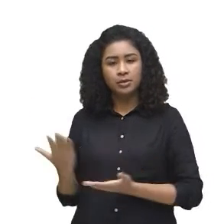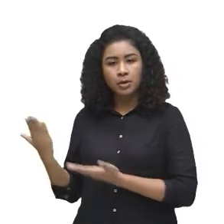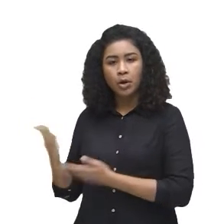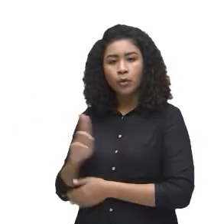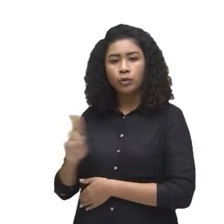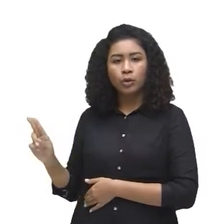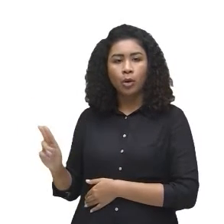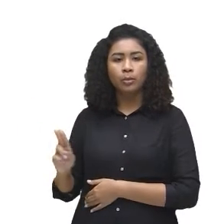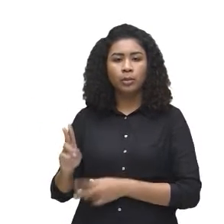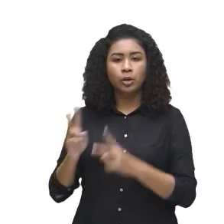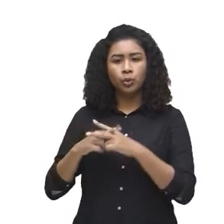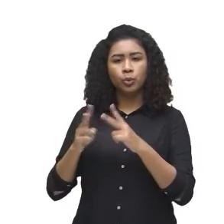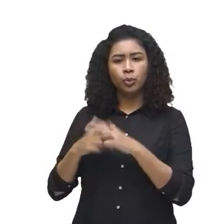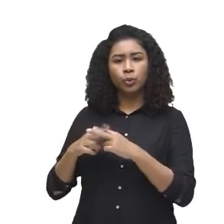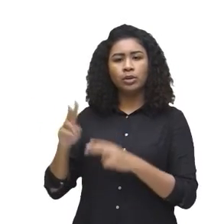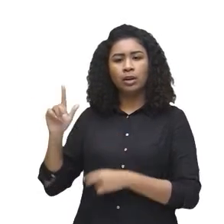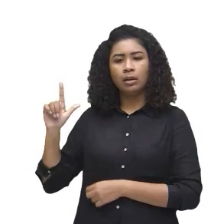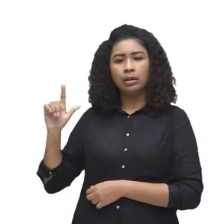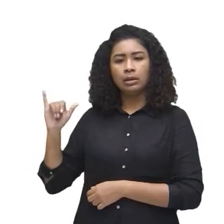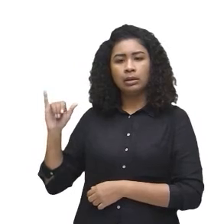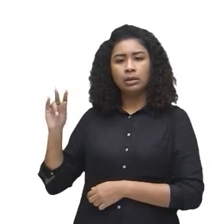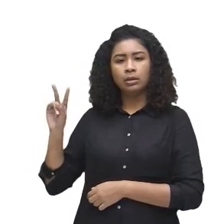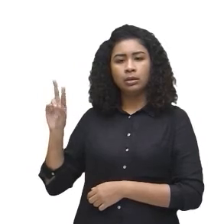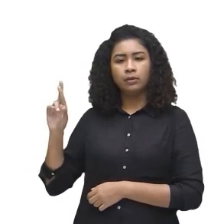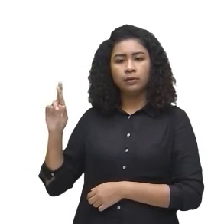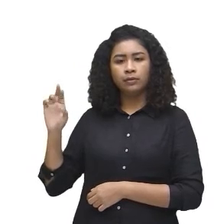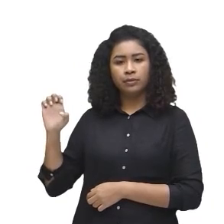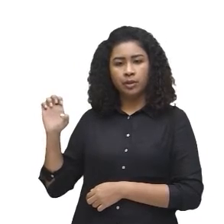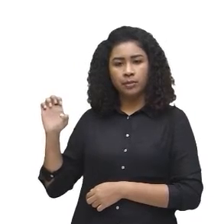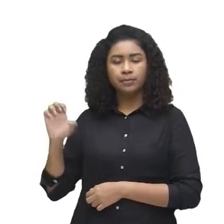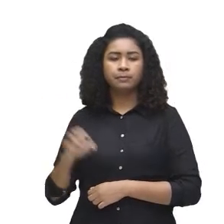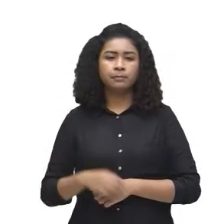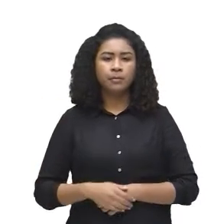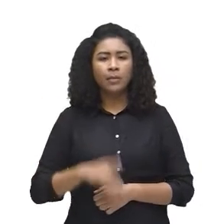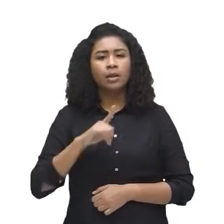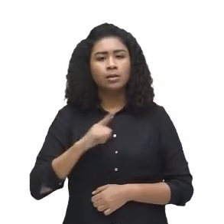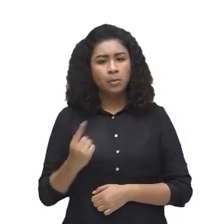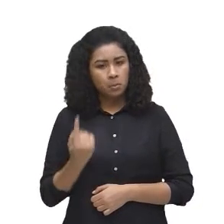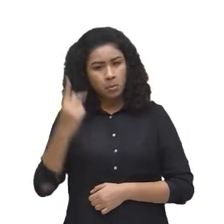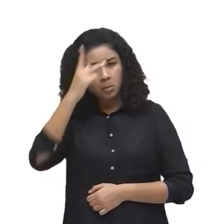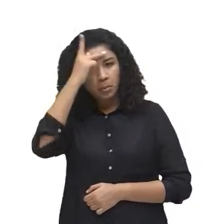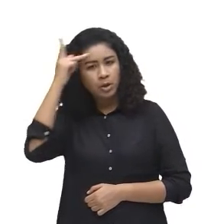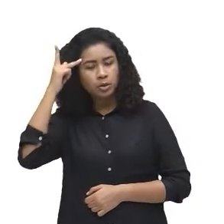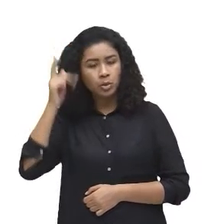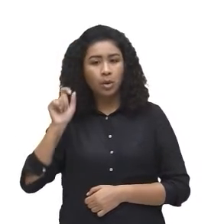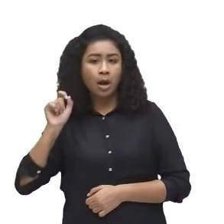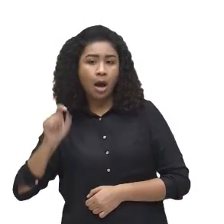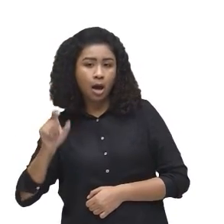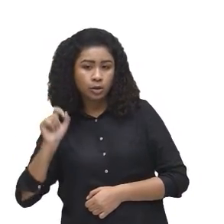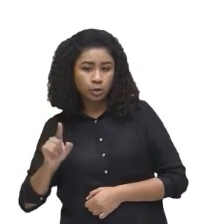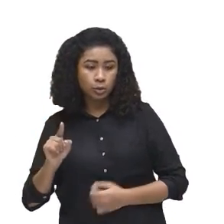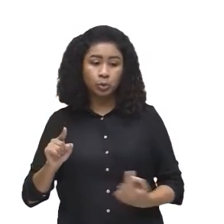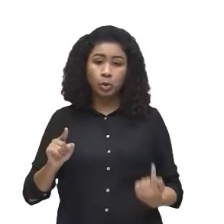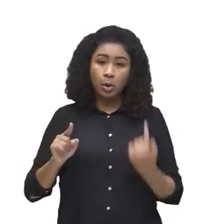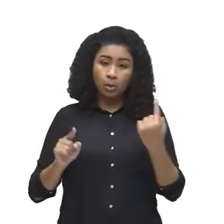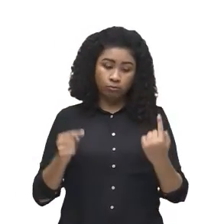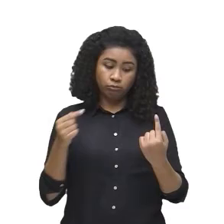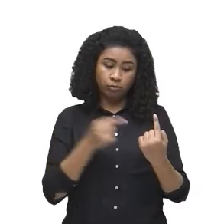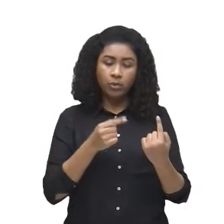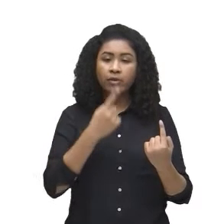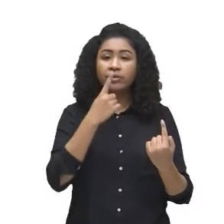Então sempre vai ter um lutador com o traje azul e outro vermelho.